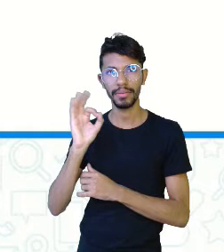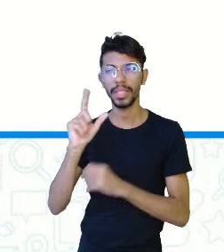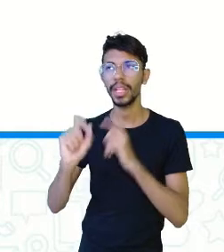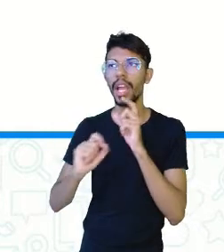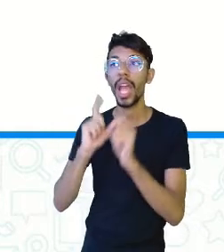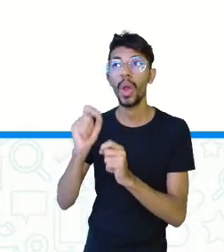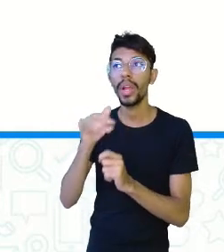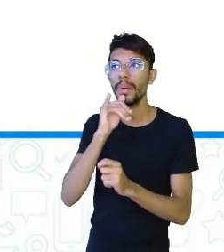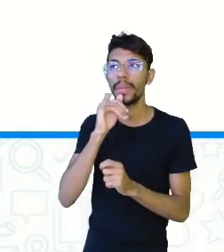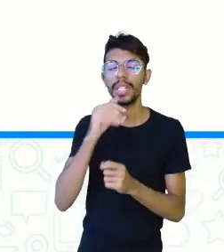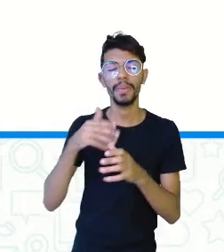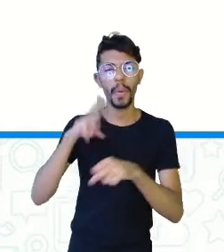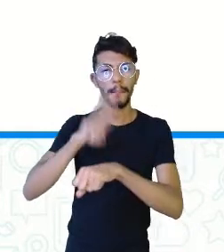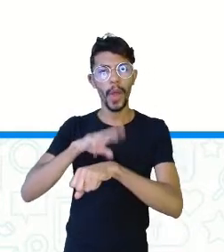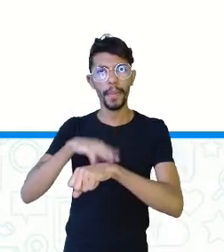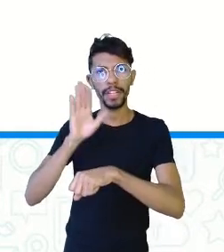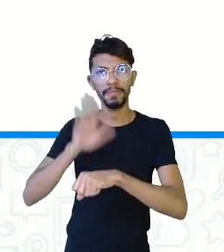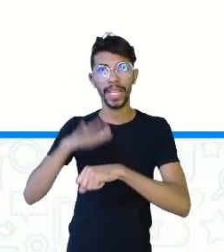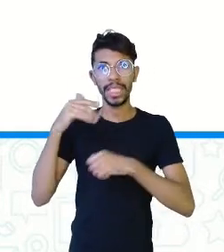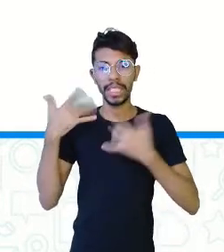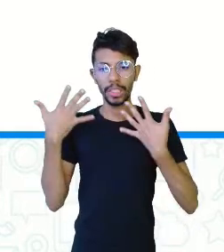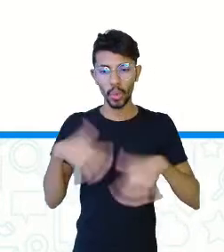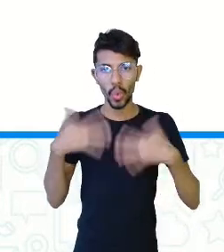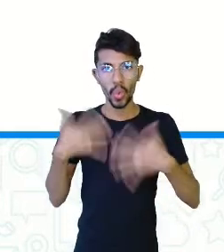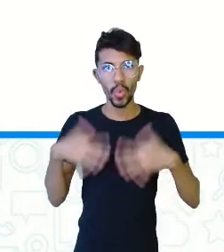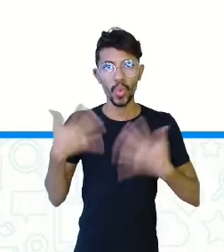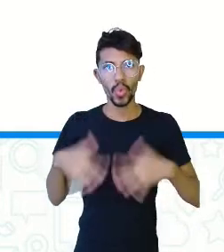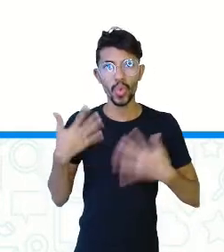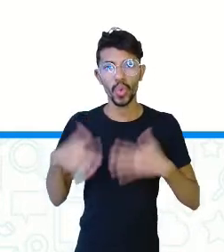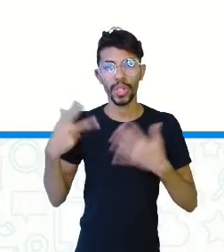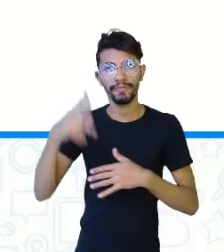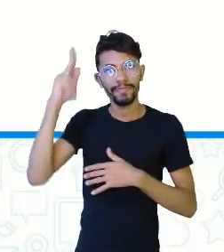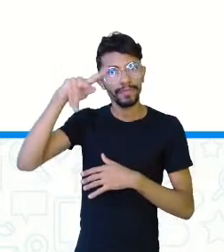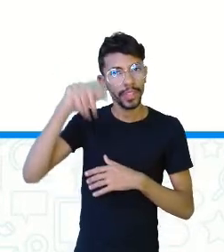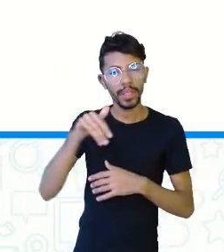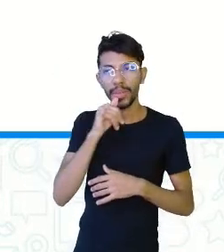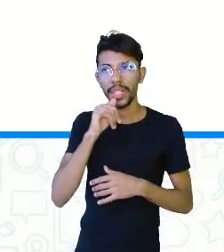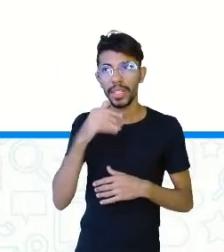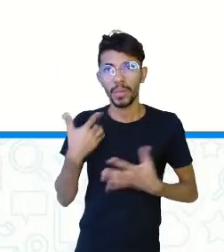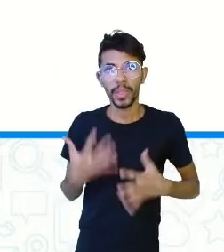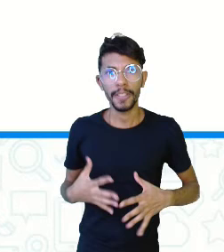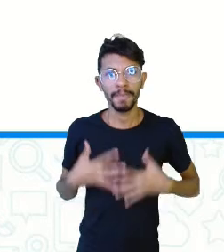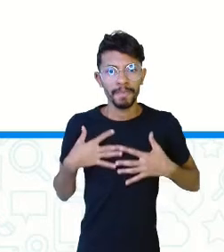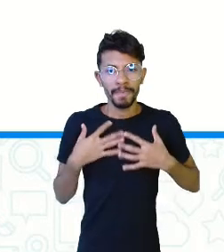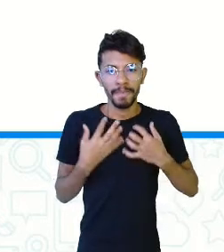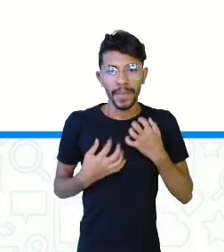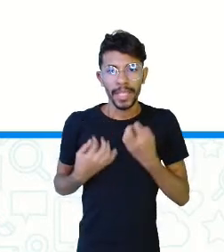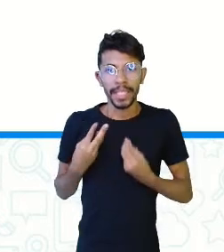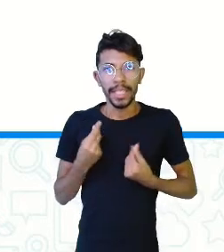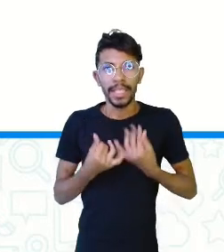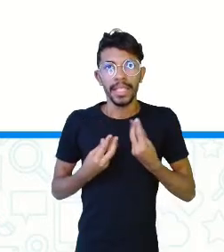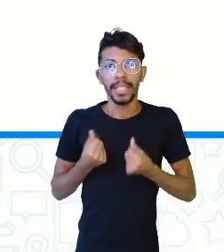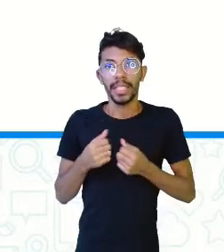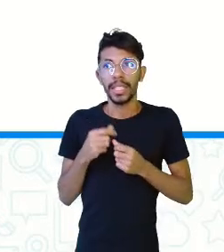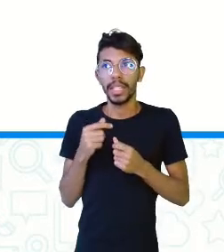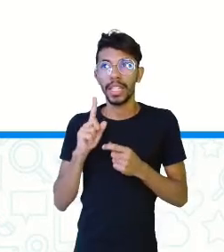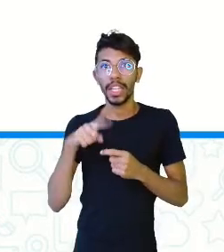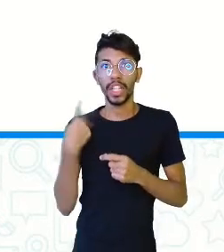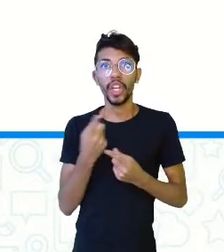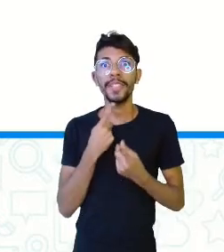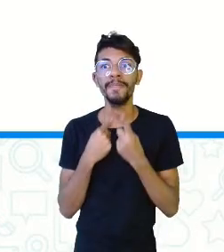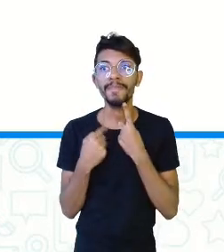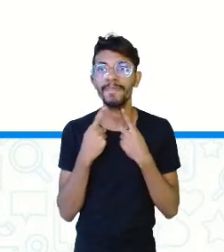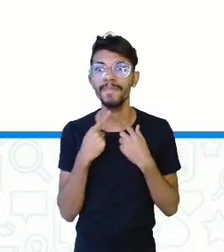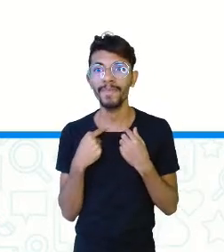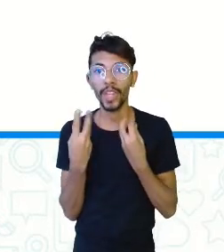maior tensão na história. É quando chega aquela hora assim, sabe, mais empolgante, mais assim de suspense naquela história, que a gente fica naquela